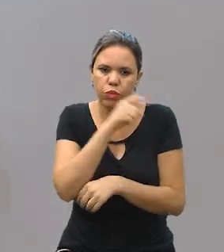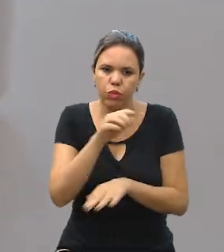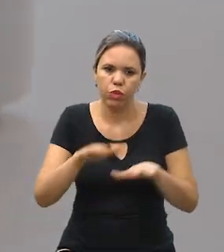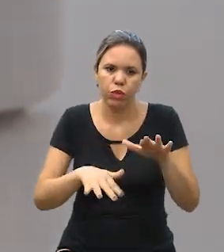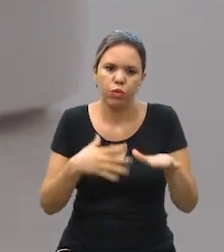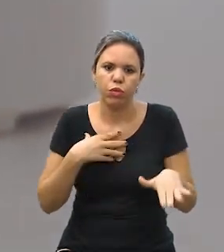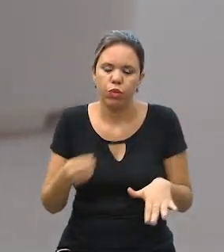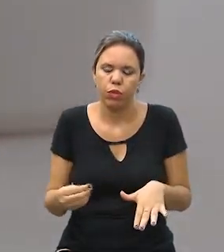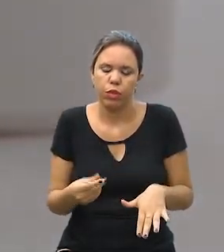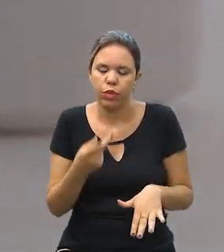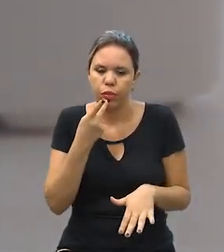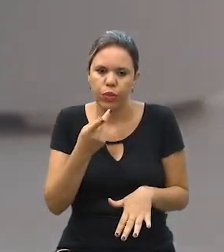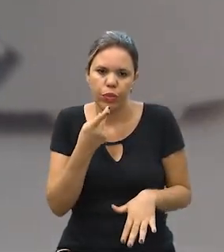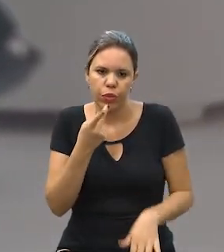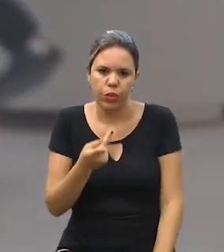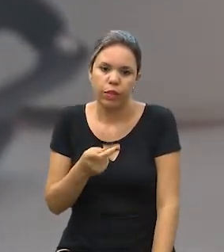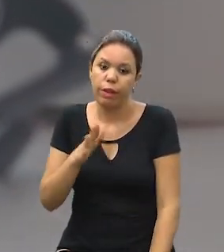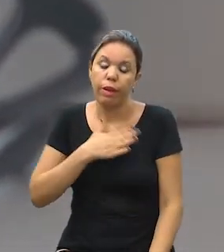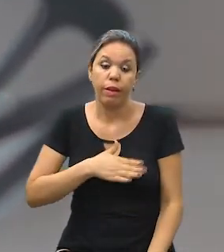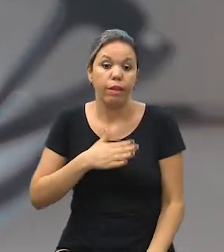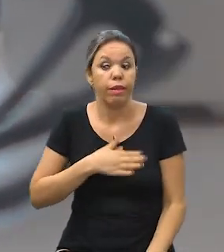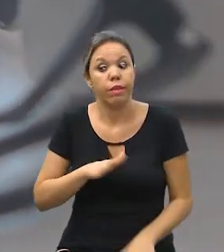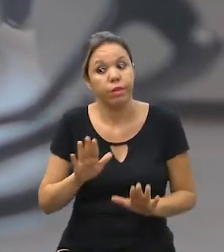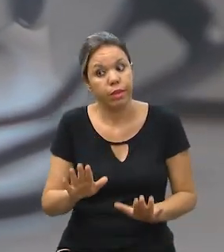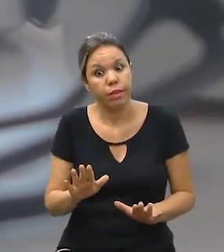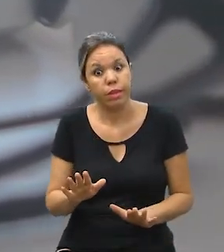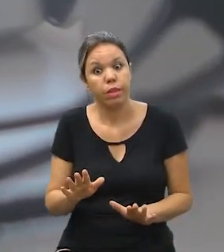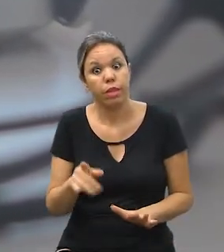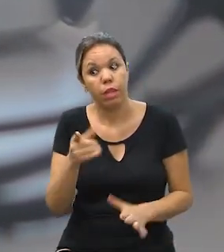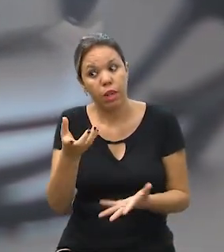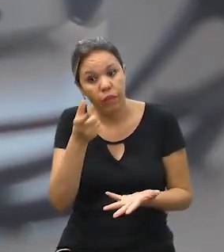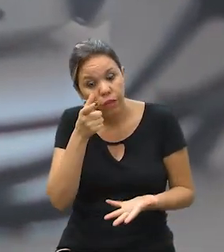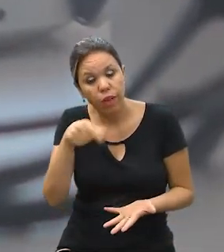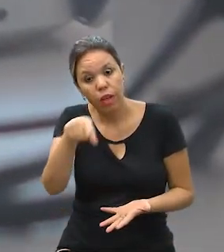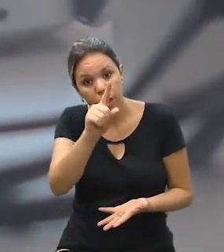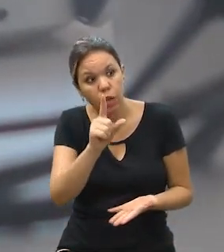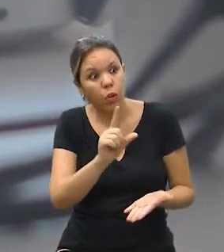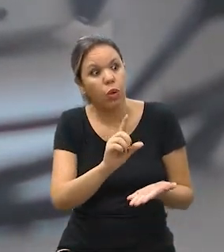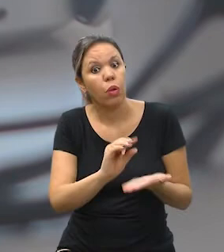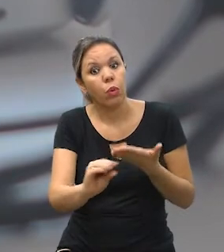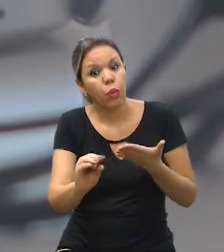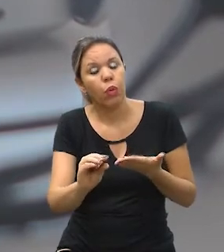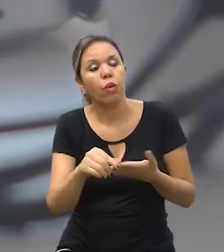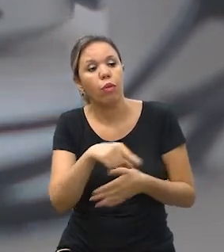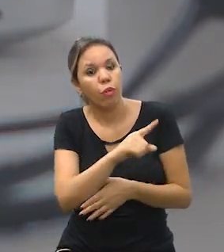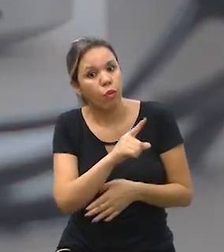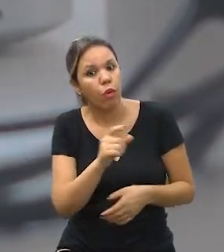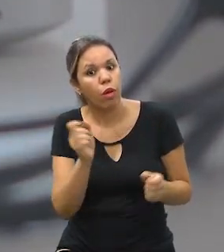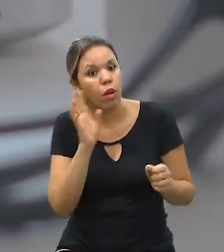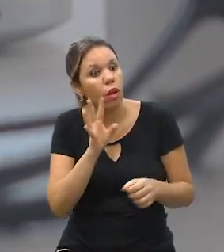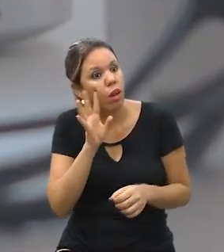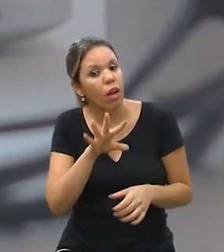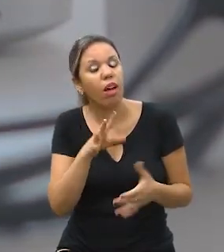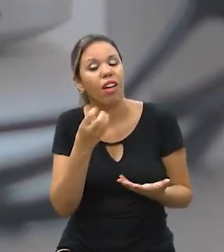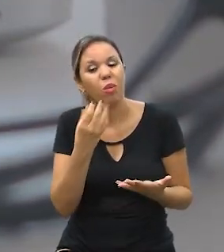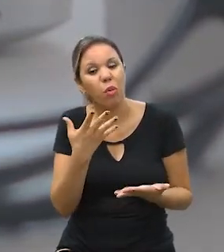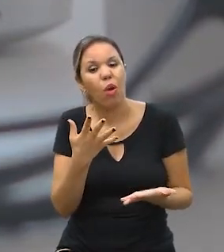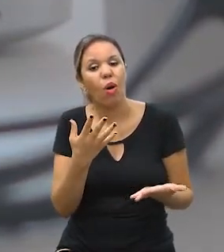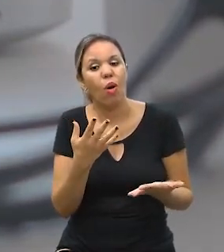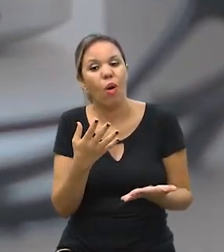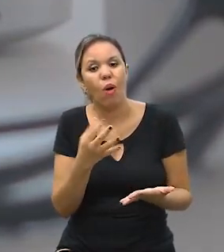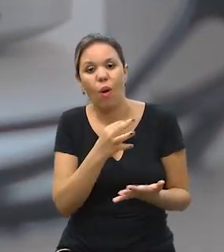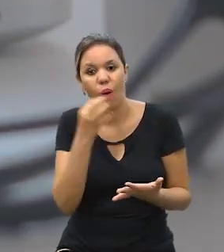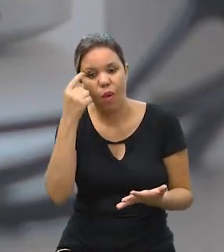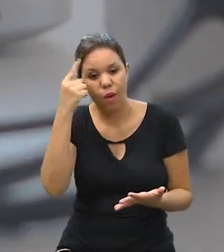os filhos falarem, legal, mãe, incrível, você vai investir, você vai empreender uma ideia